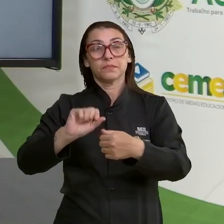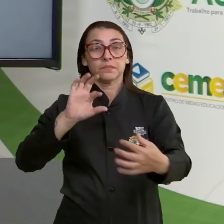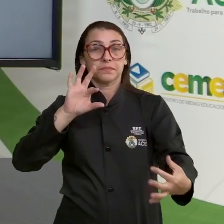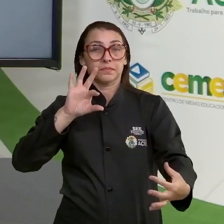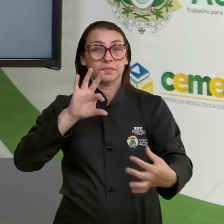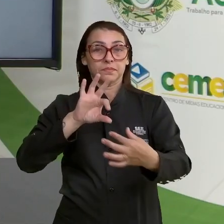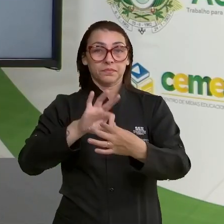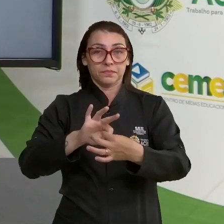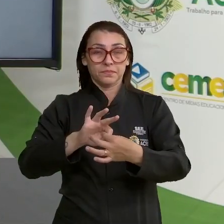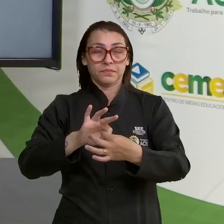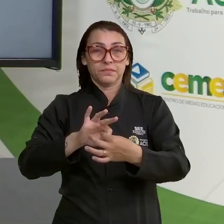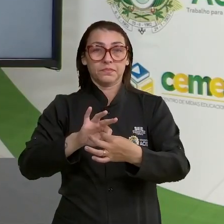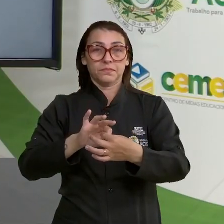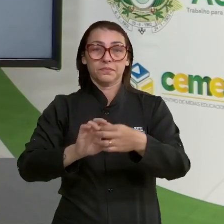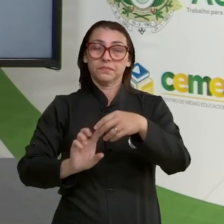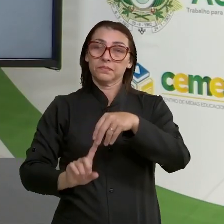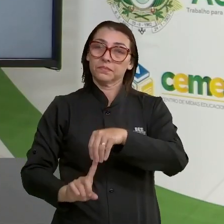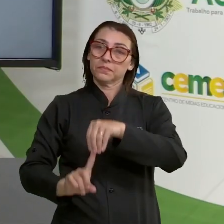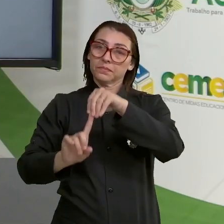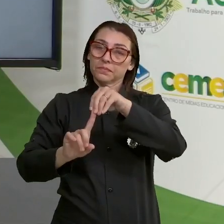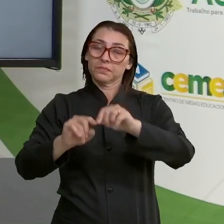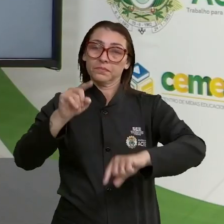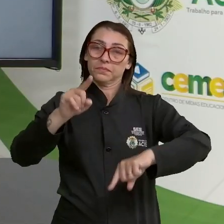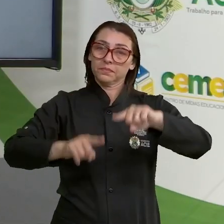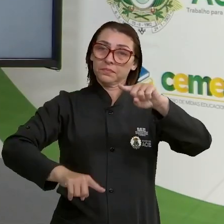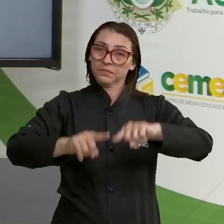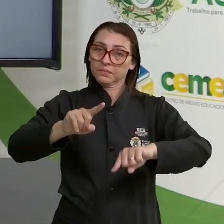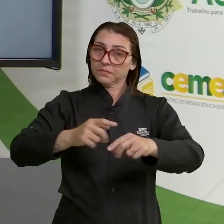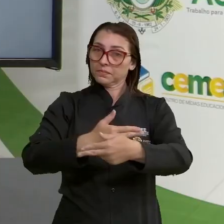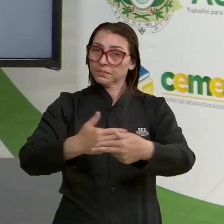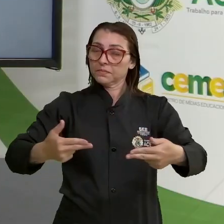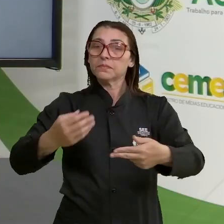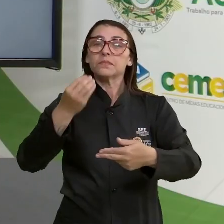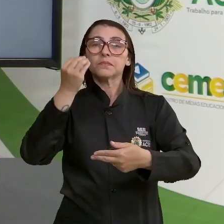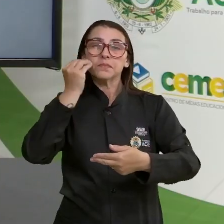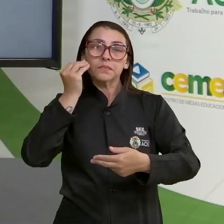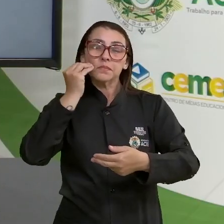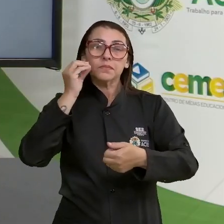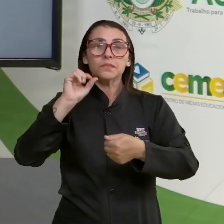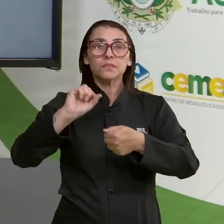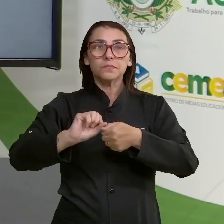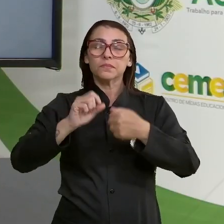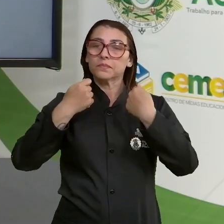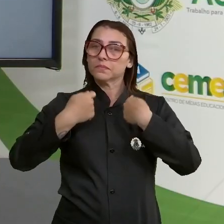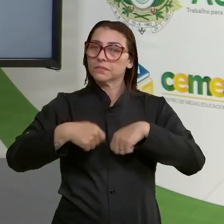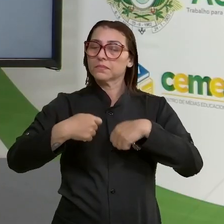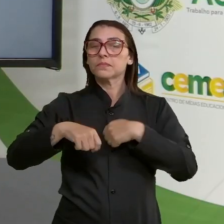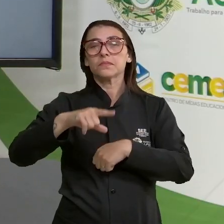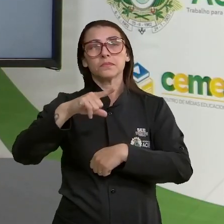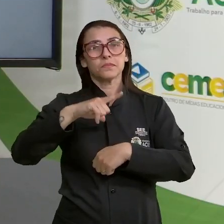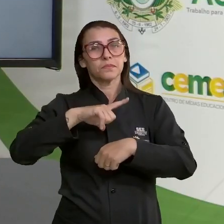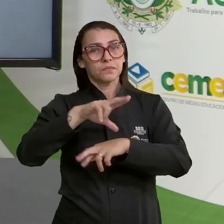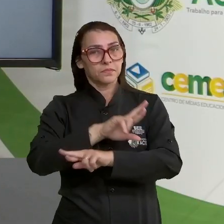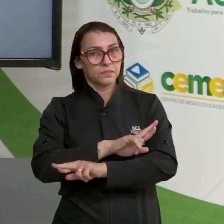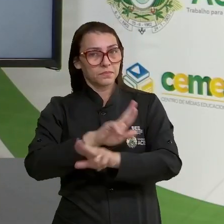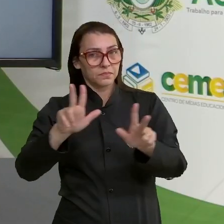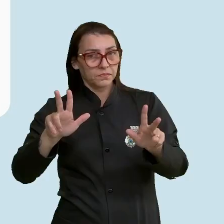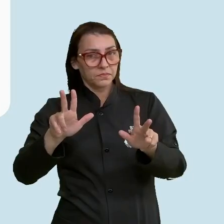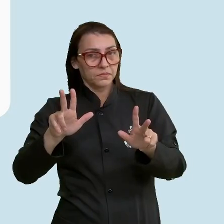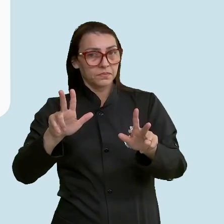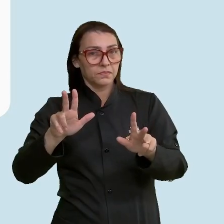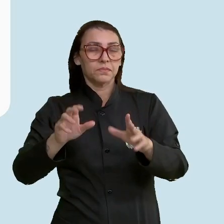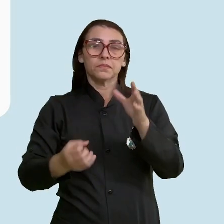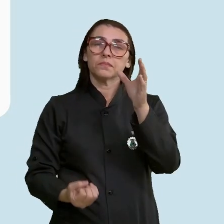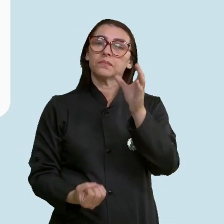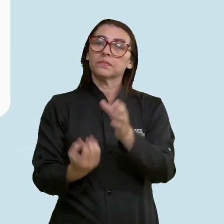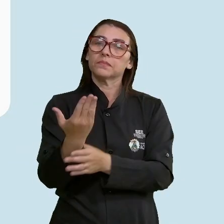e seja um único produto, né? Ou pelo menos tenta fazer. E a gente precisa ter essas diferenças. Então, a produção